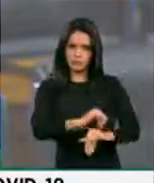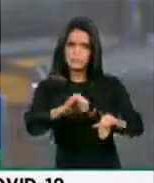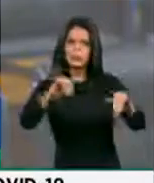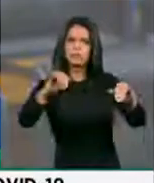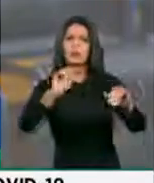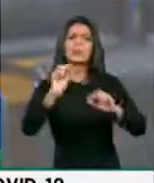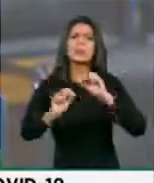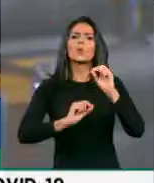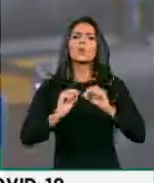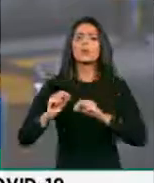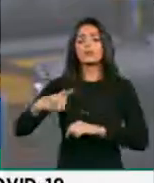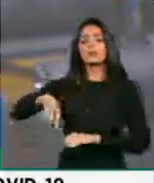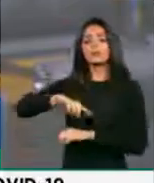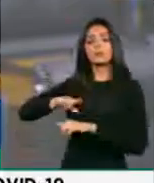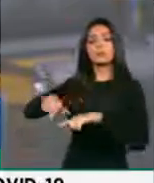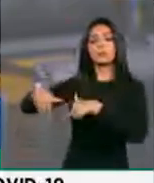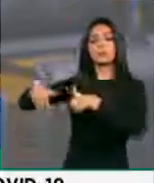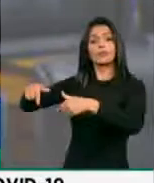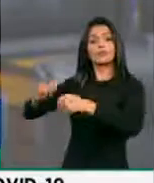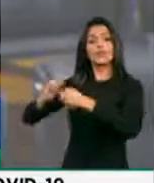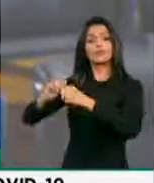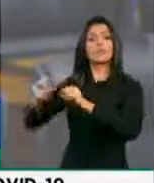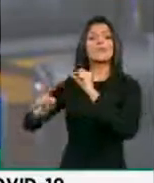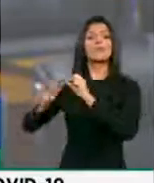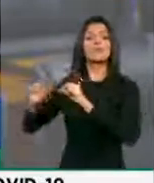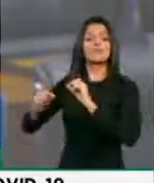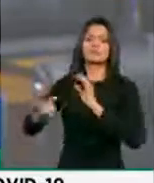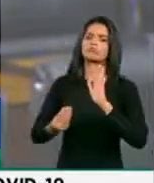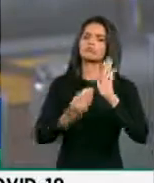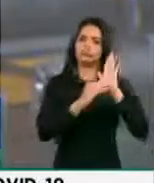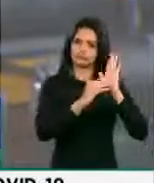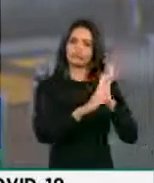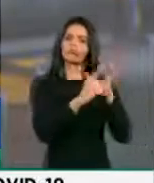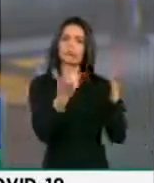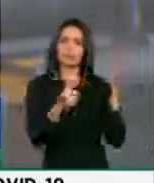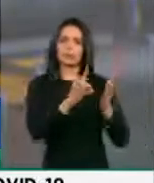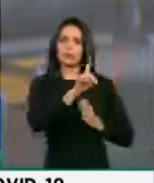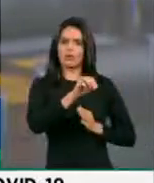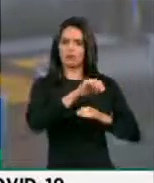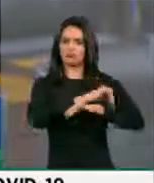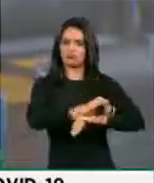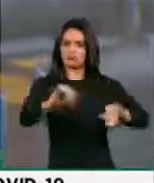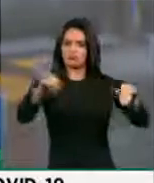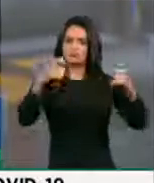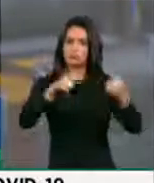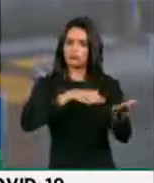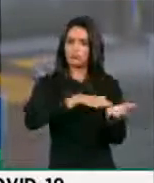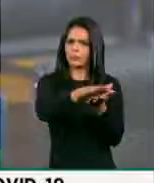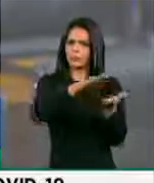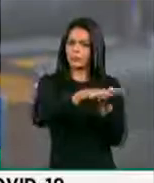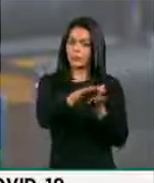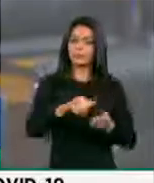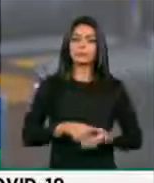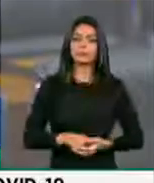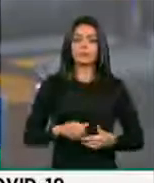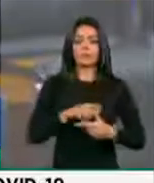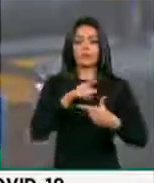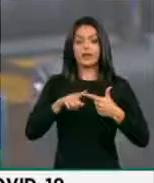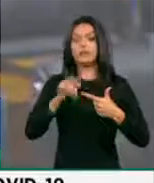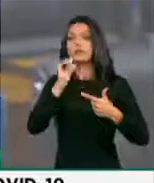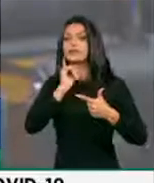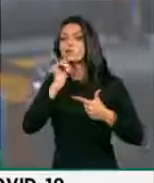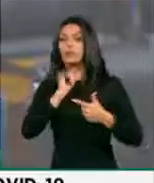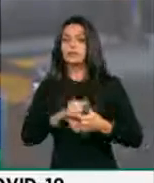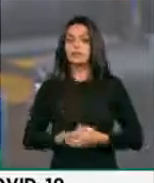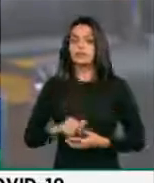efetivamente, as medidas tomadas, né? Então, você tem também que ter, outro exemplo, uma posição formal, né, da